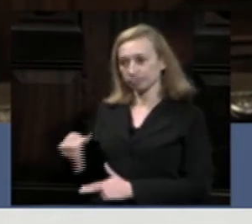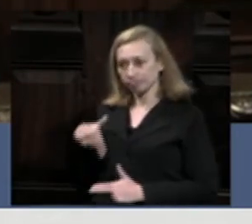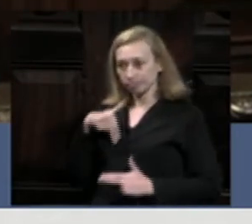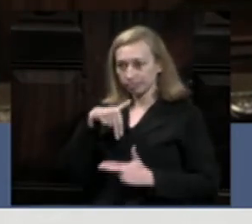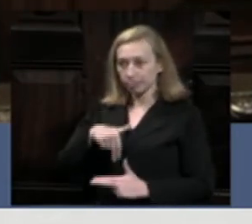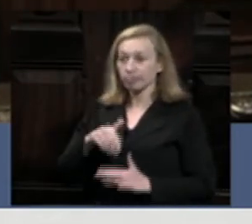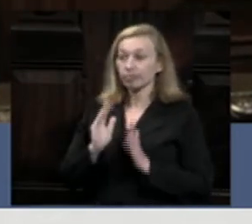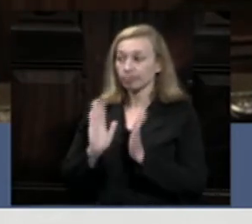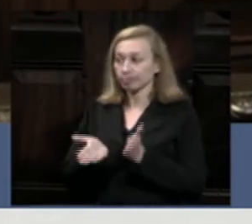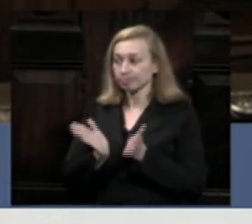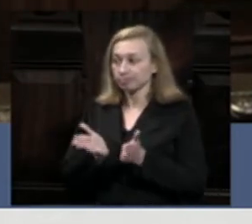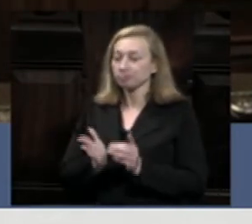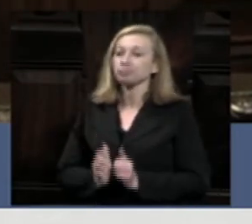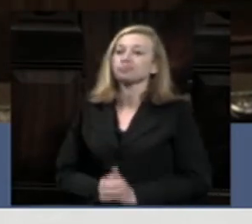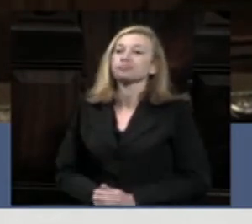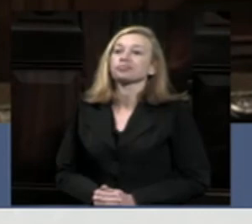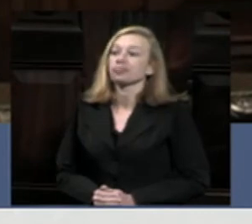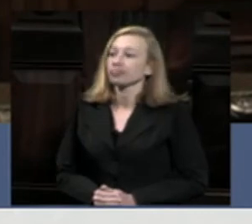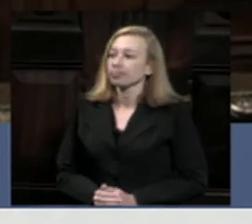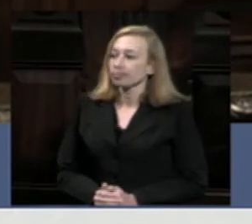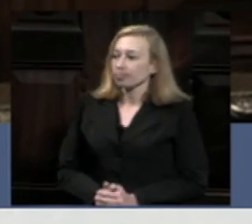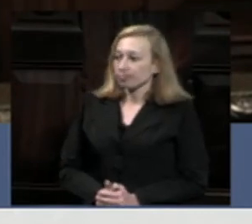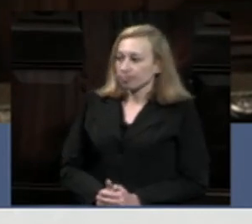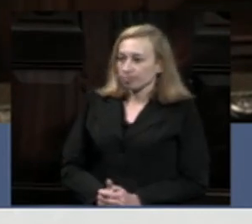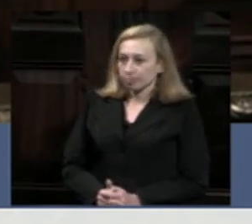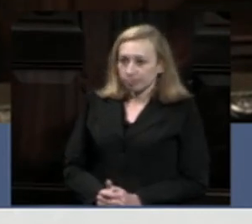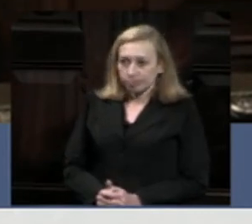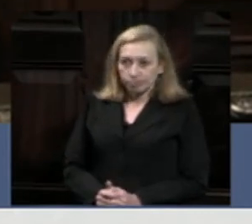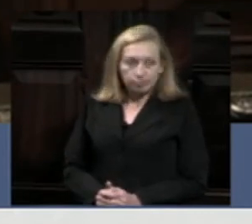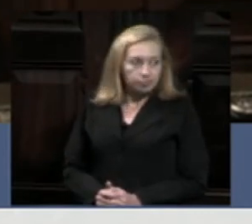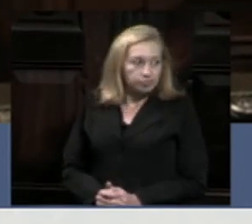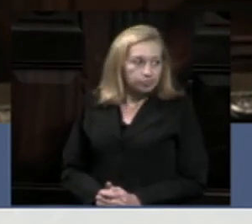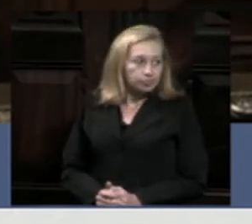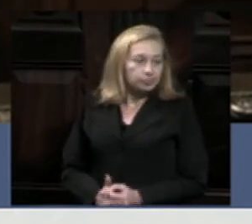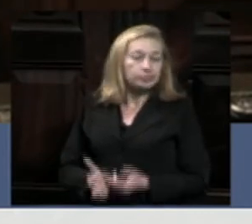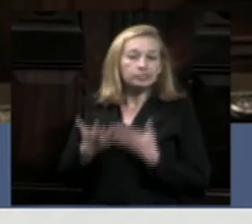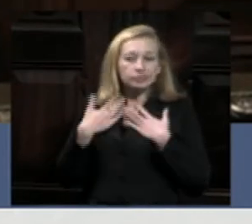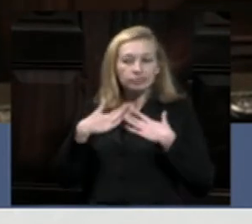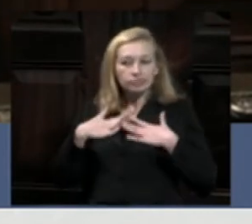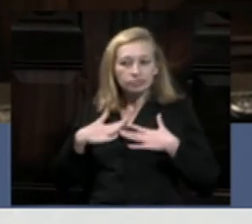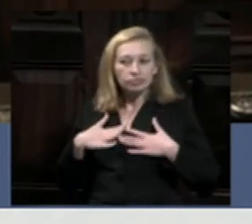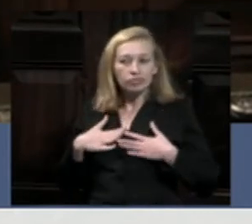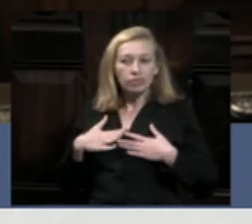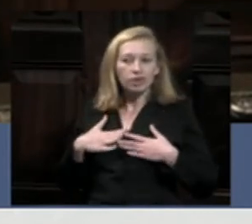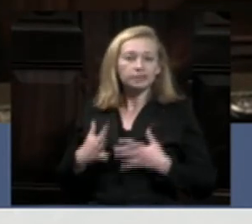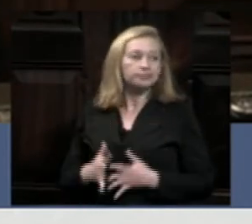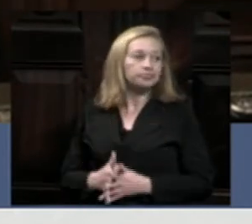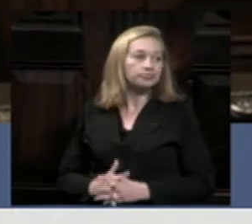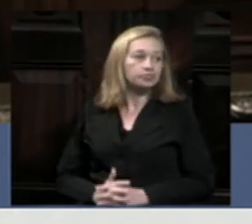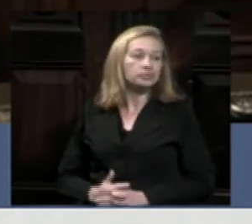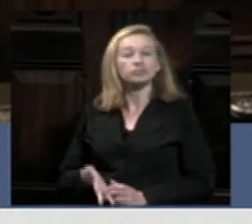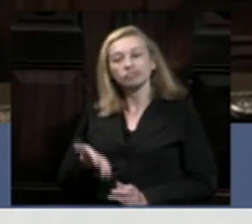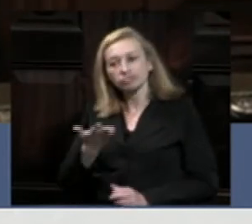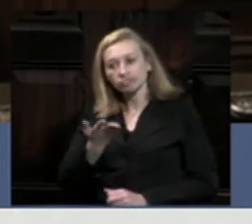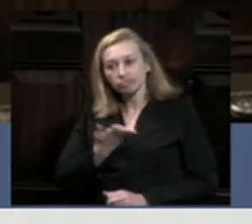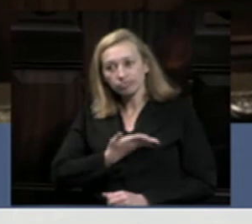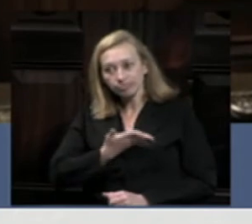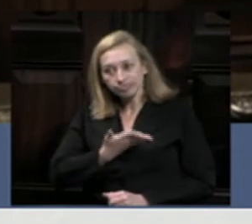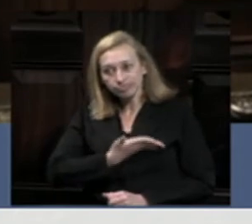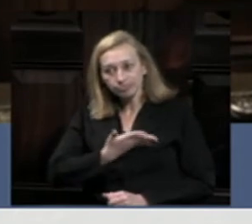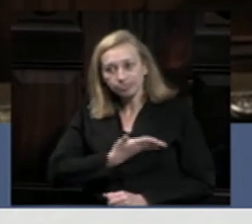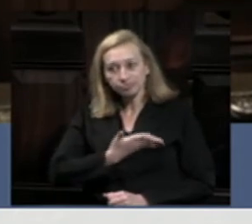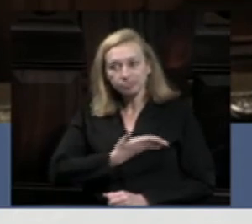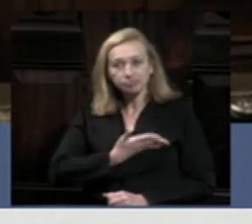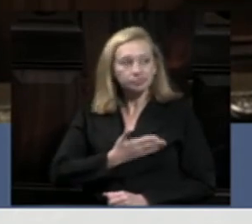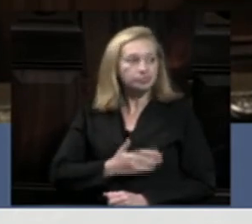tribuna hoje é para tranquilizar os amigos e